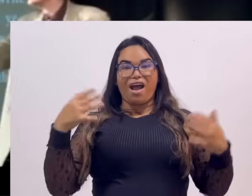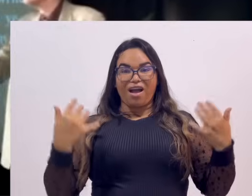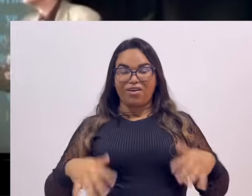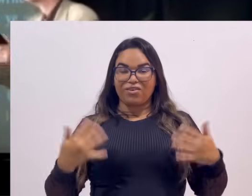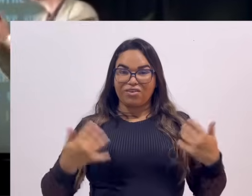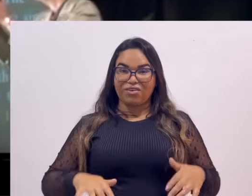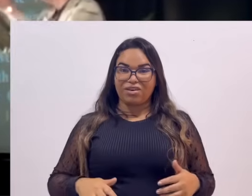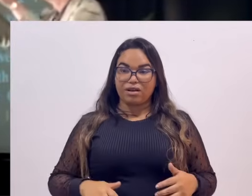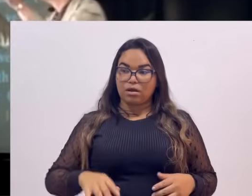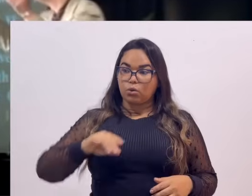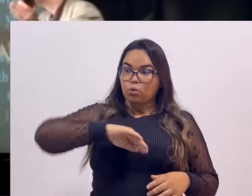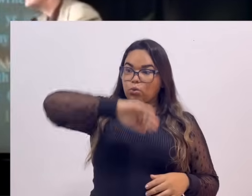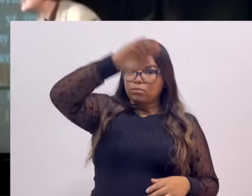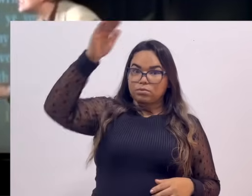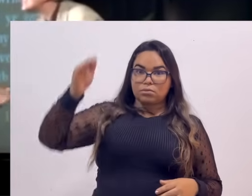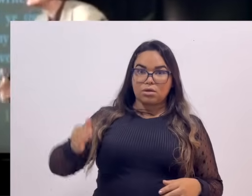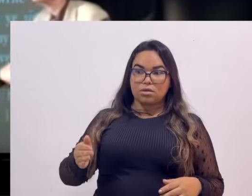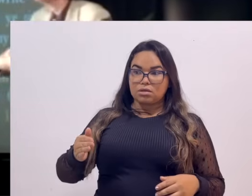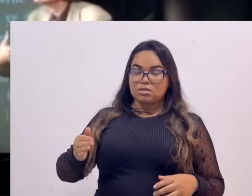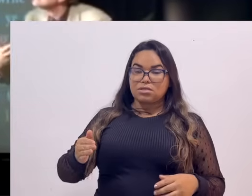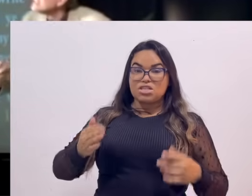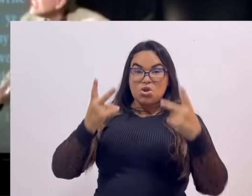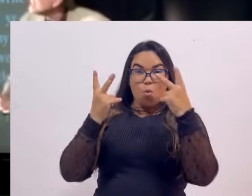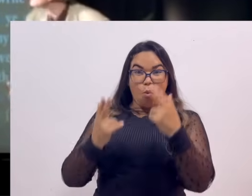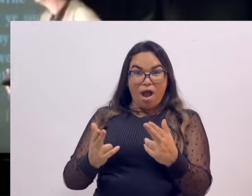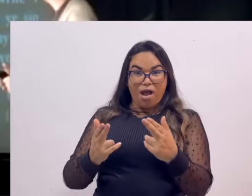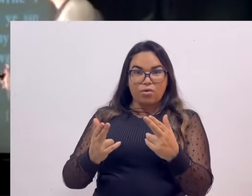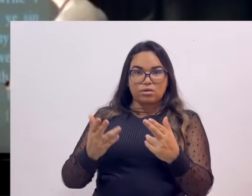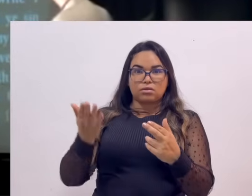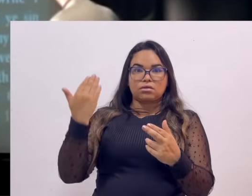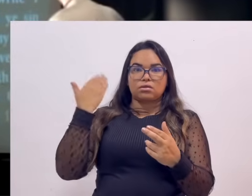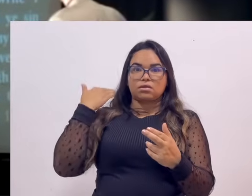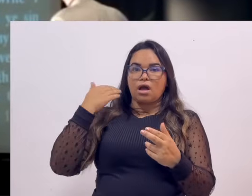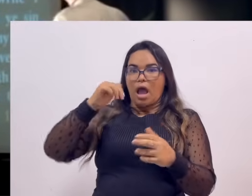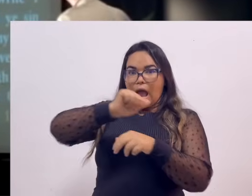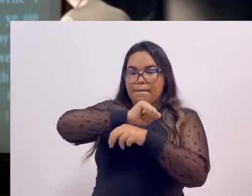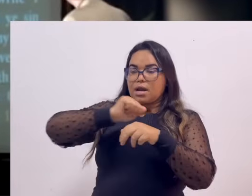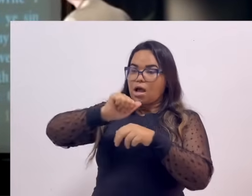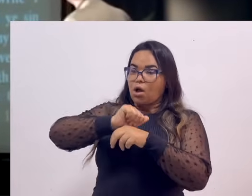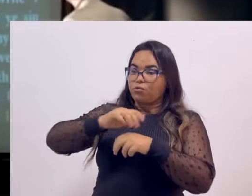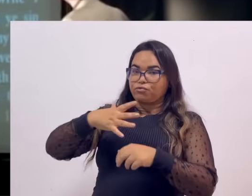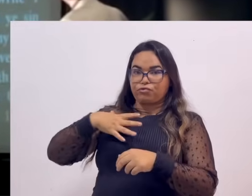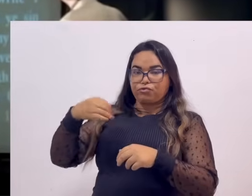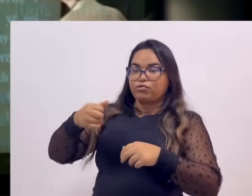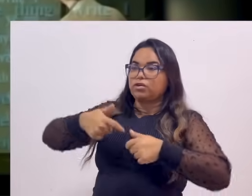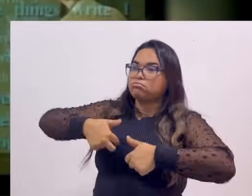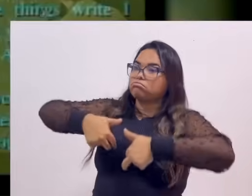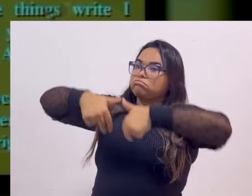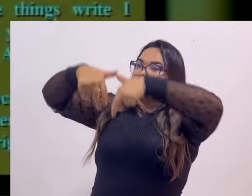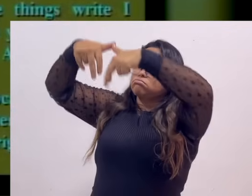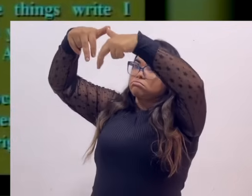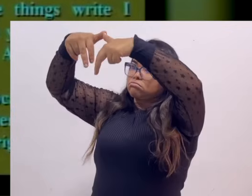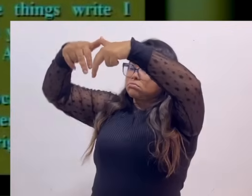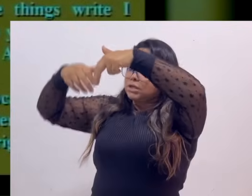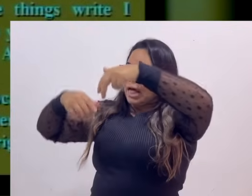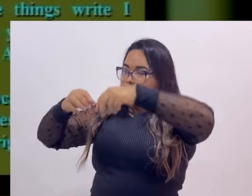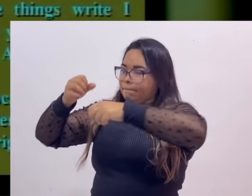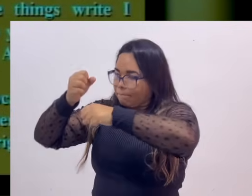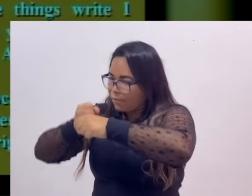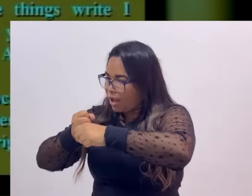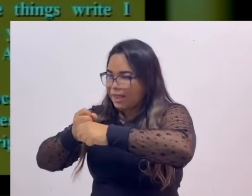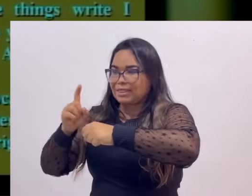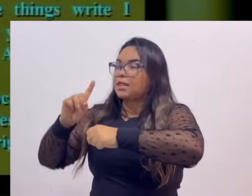no mesmo monte simbolizando a morte do cordeiro meus filhinhos estas coisas vos